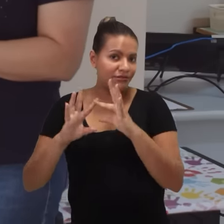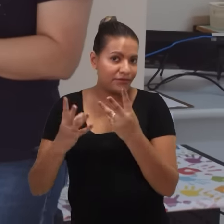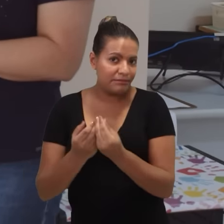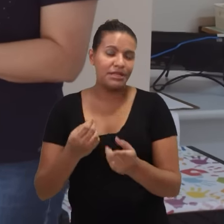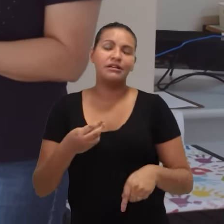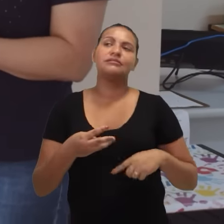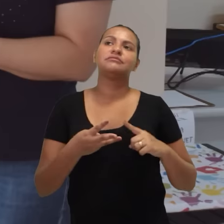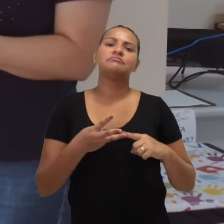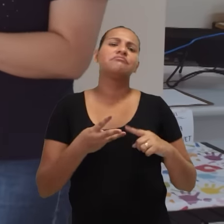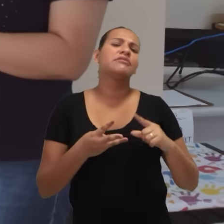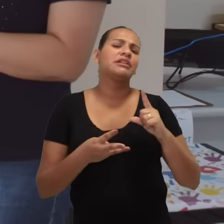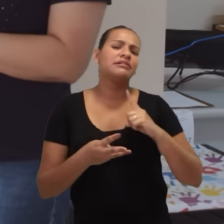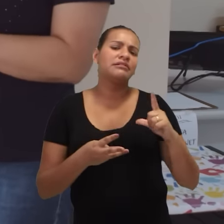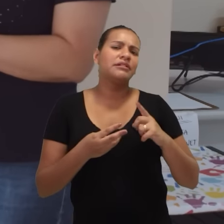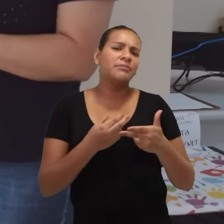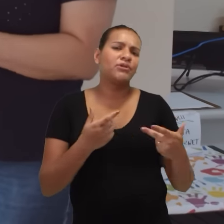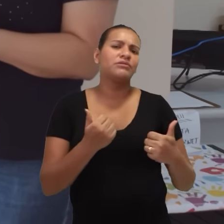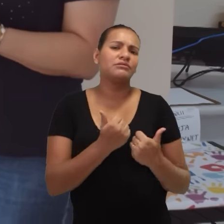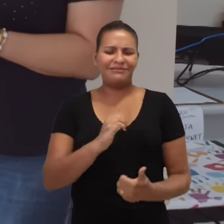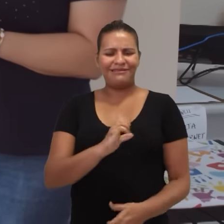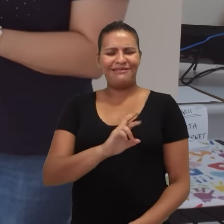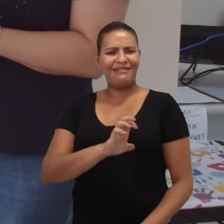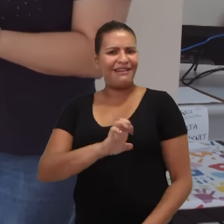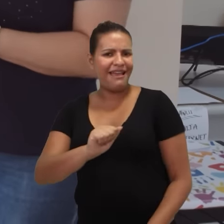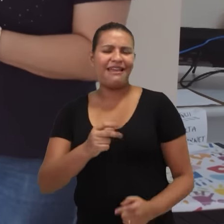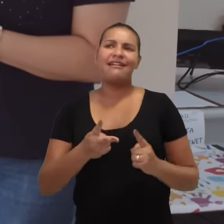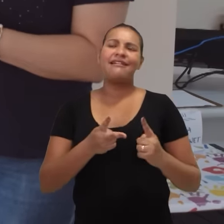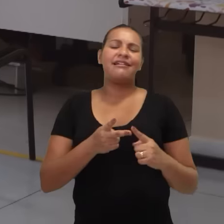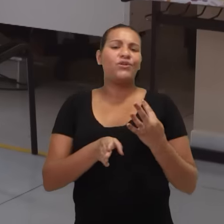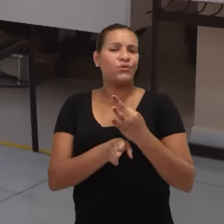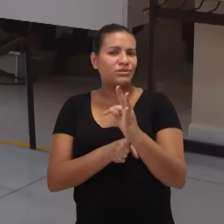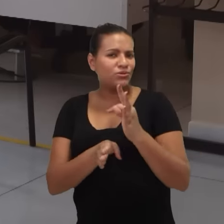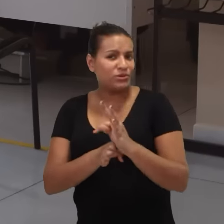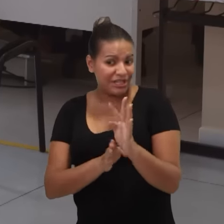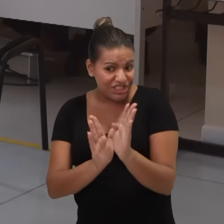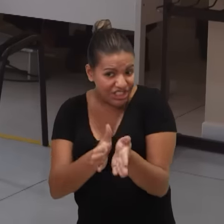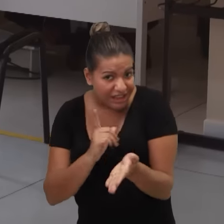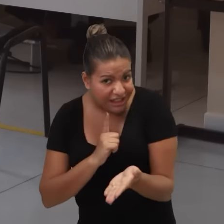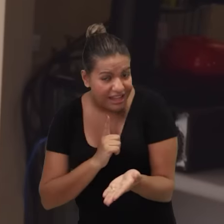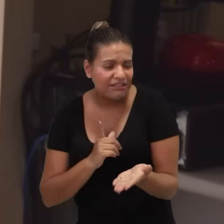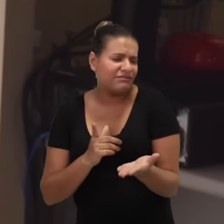rede, sub-rede, se foi encaminhamento de CREAS, conselho tutelar.